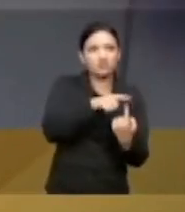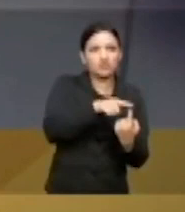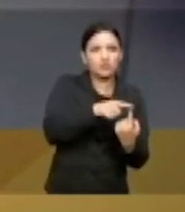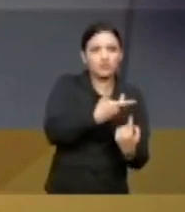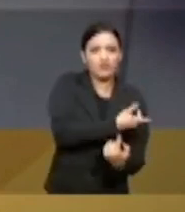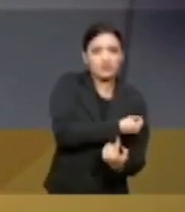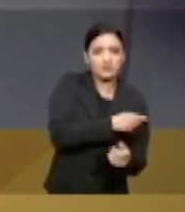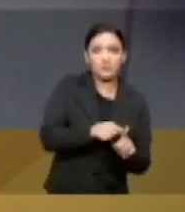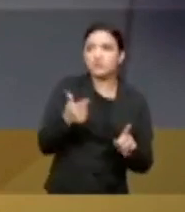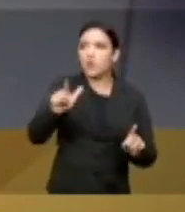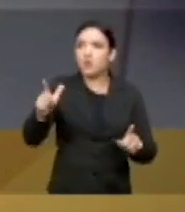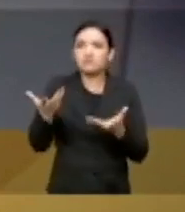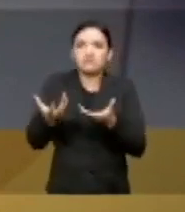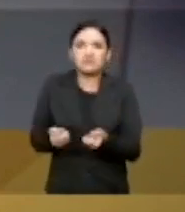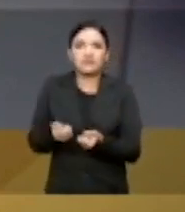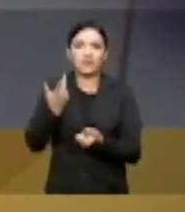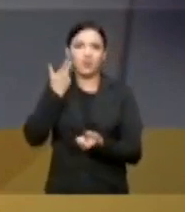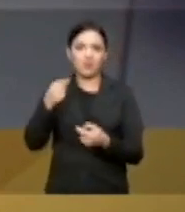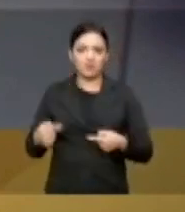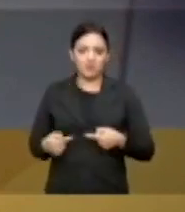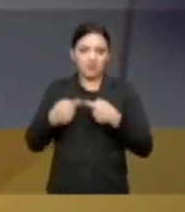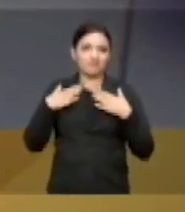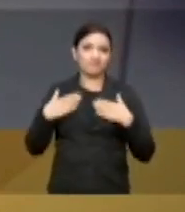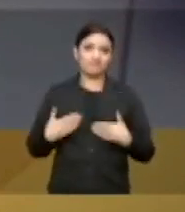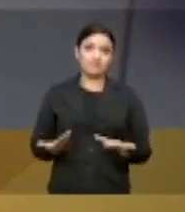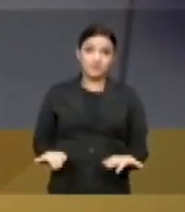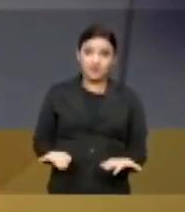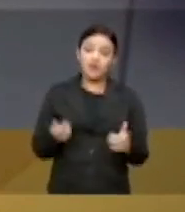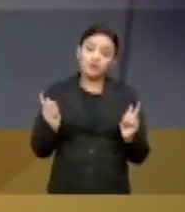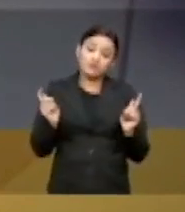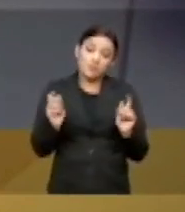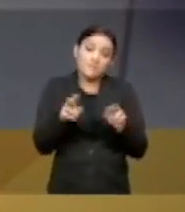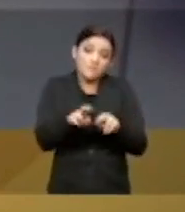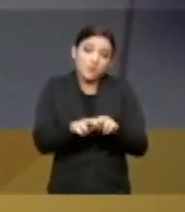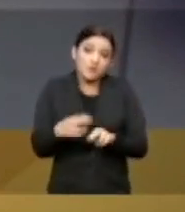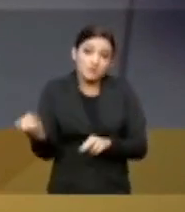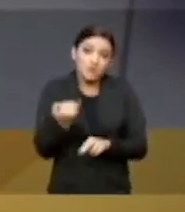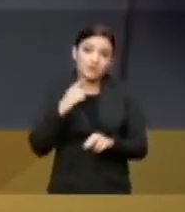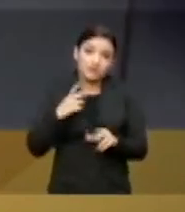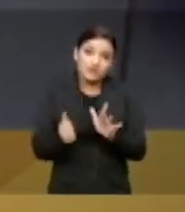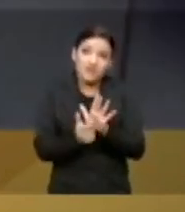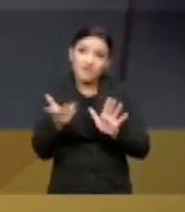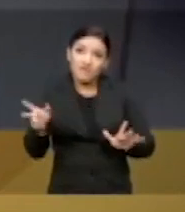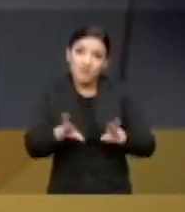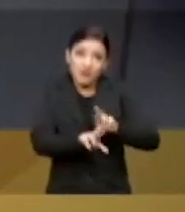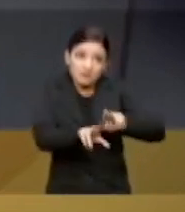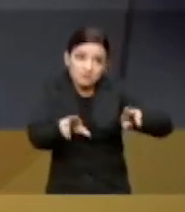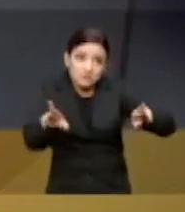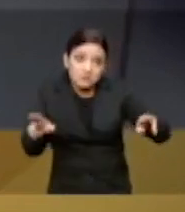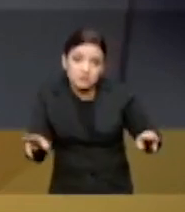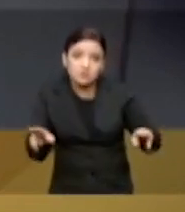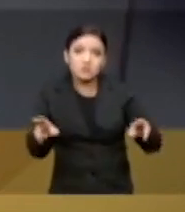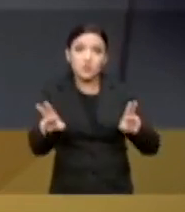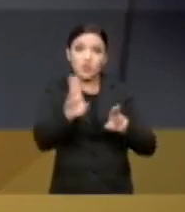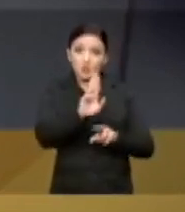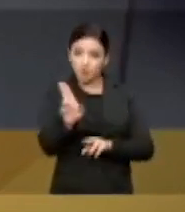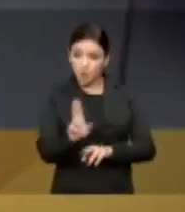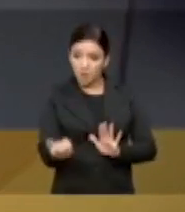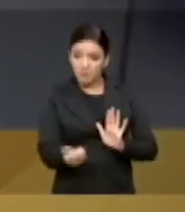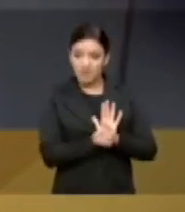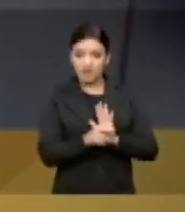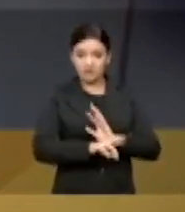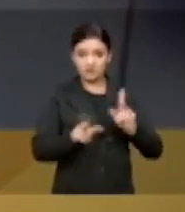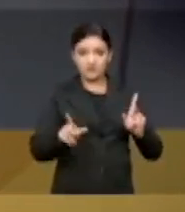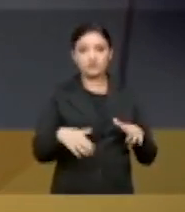não a outra. Por outro lado, discute-se aqui a obrigatoriedade ou compulsoriedade ou